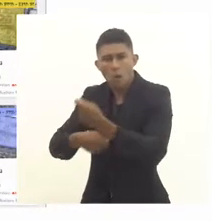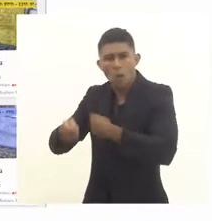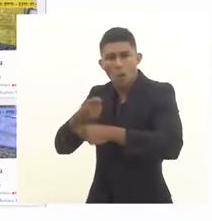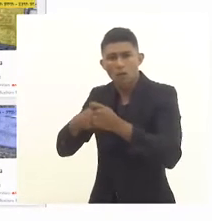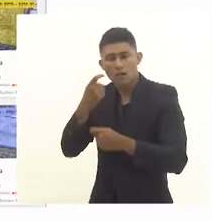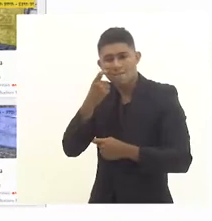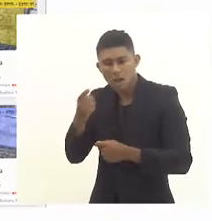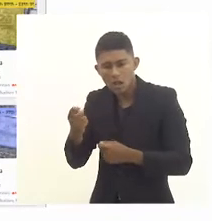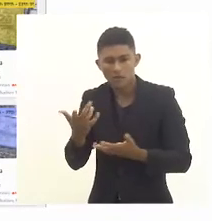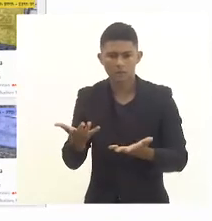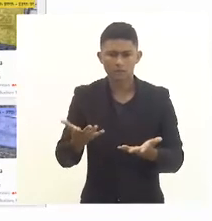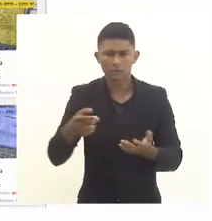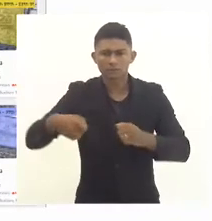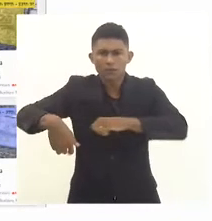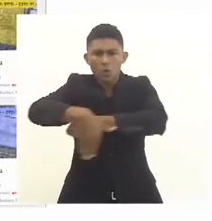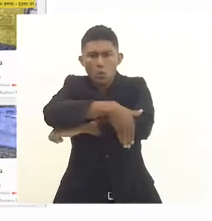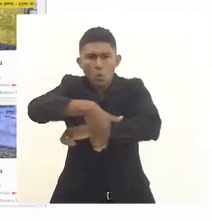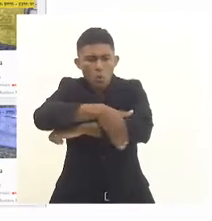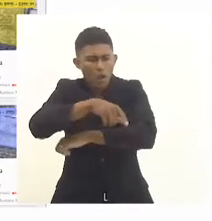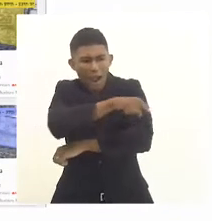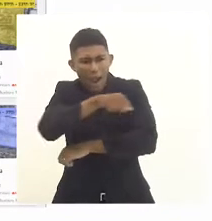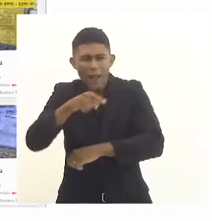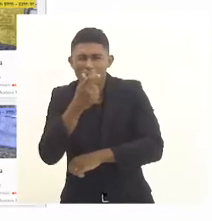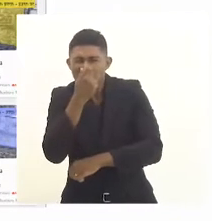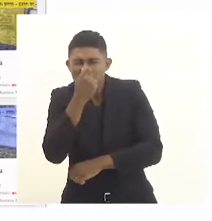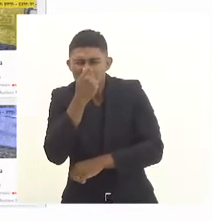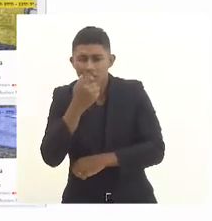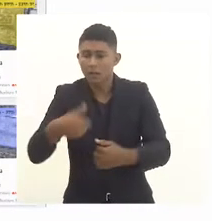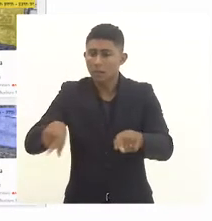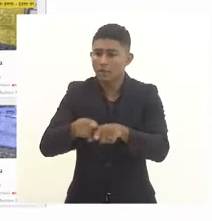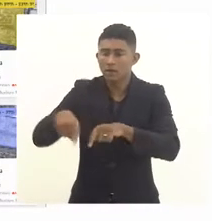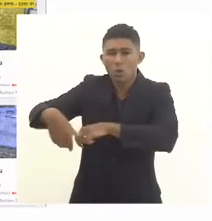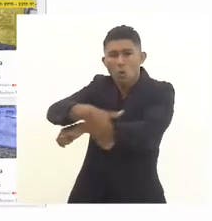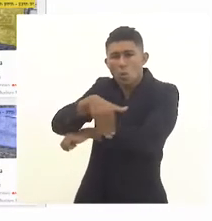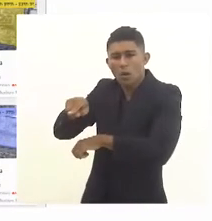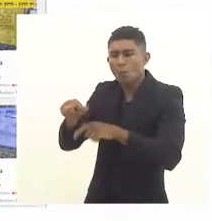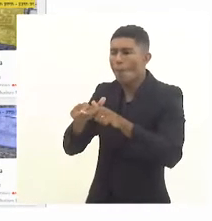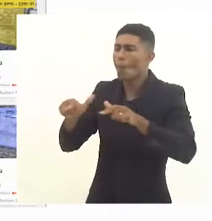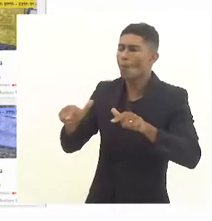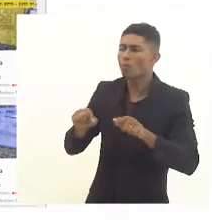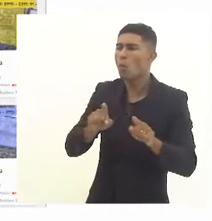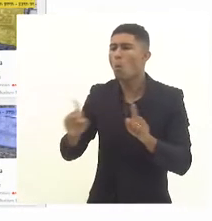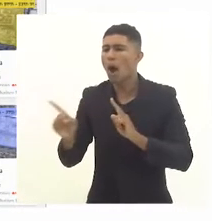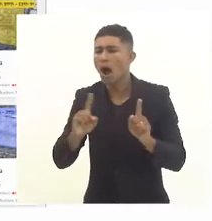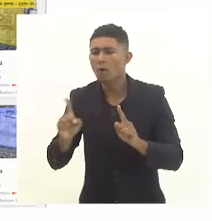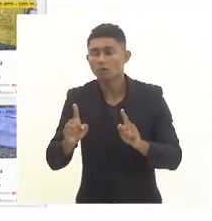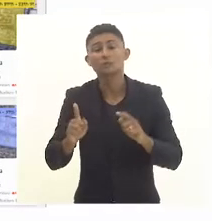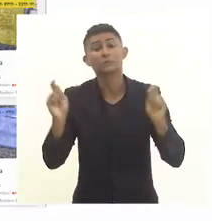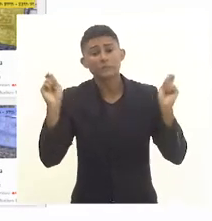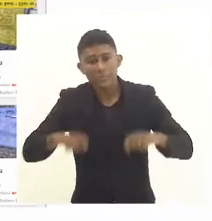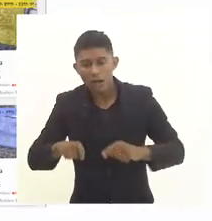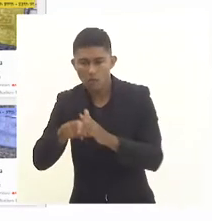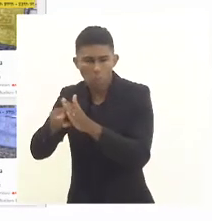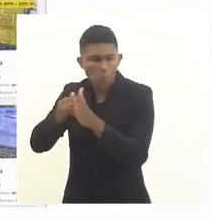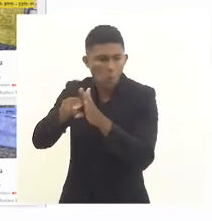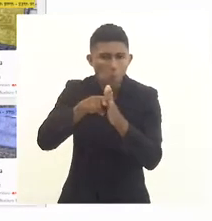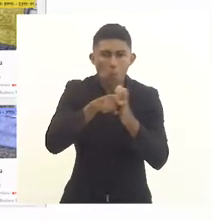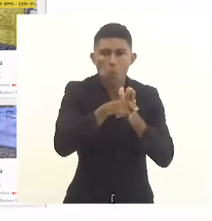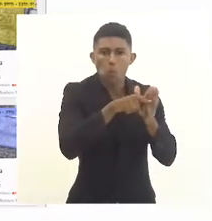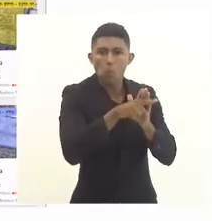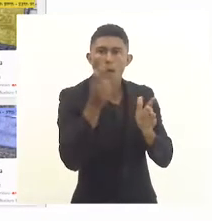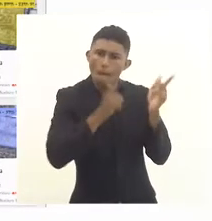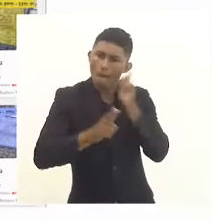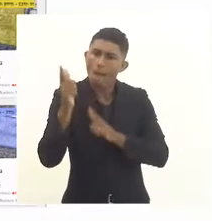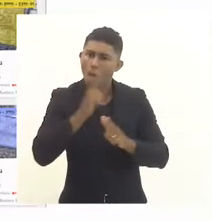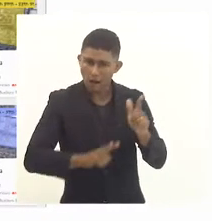qual via está mais densa e qual não está. Então, você tem todo um painel de conectividade e de analíticos